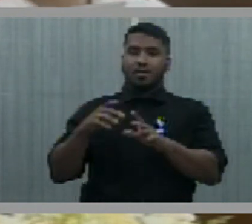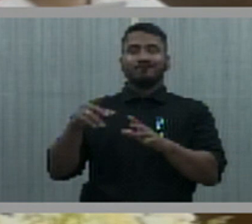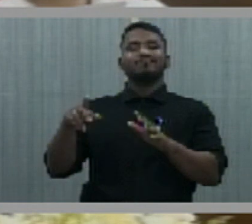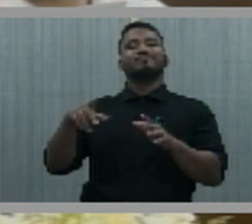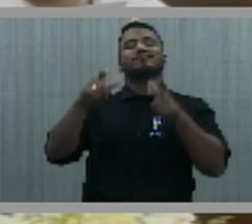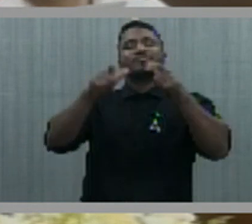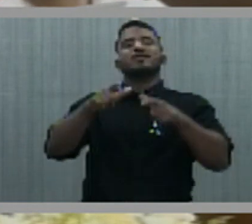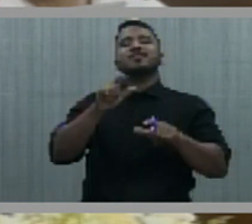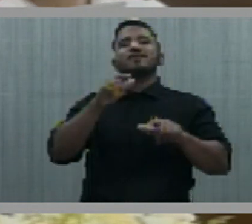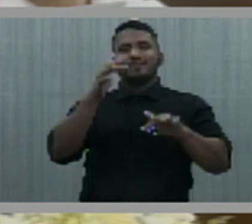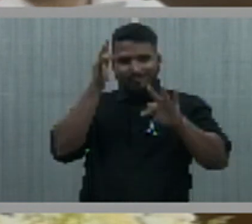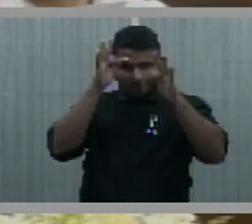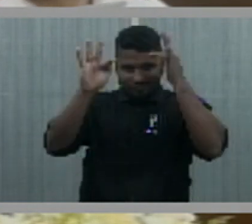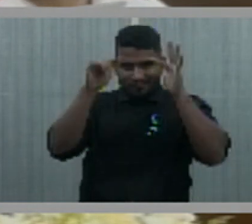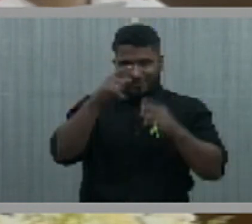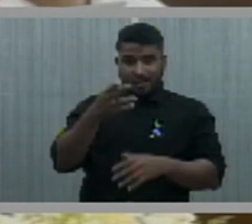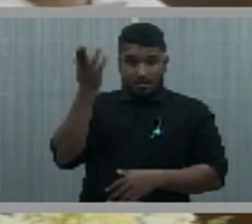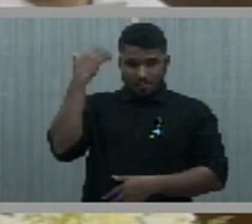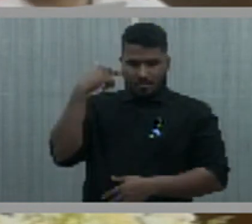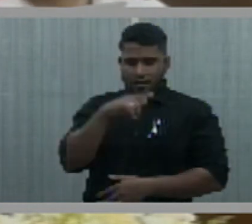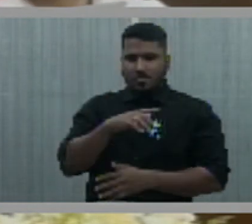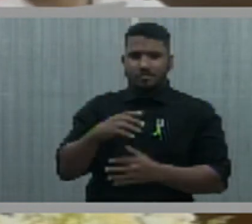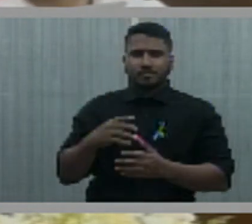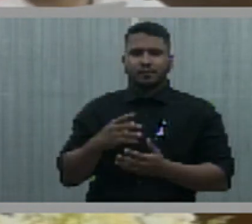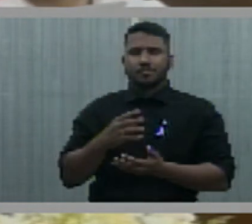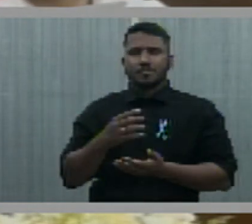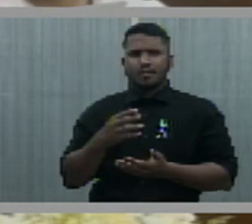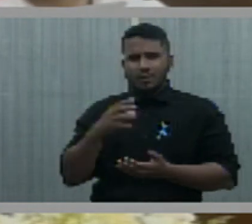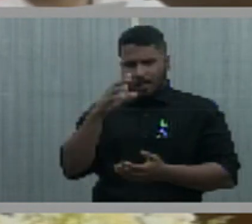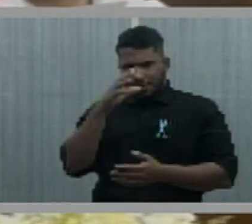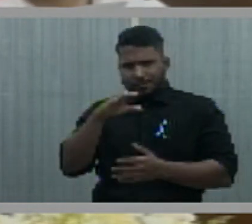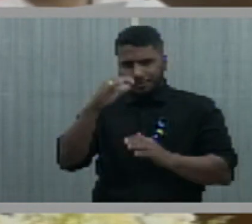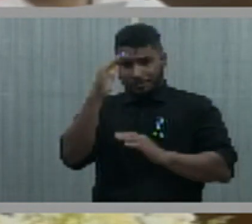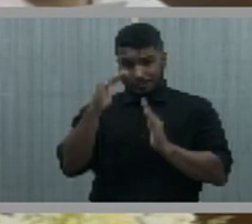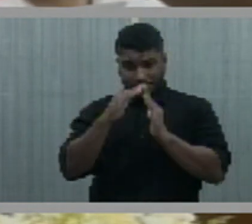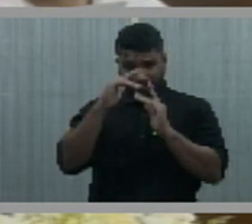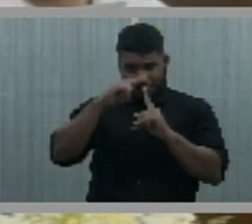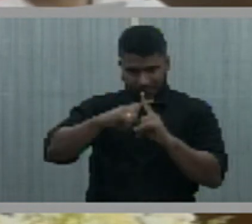coroinha, esse grande religioso.